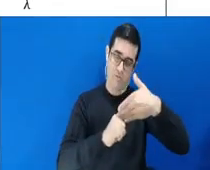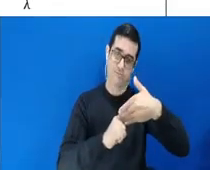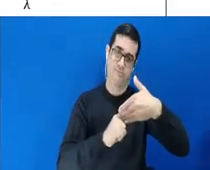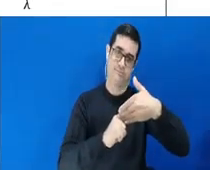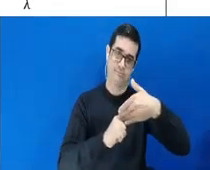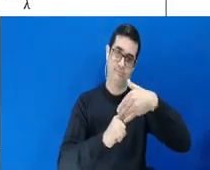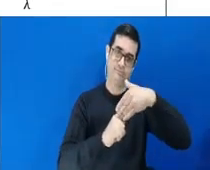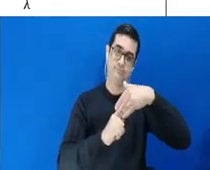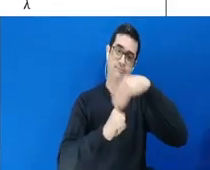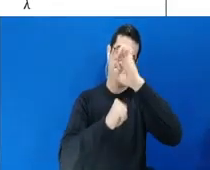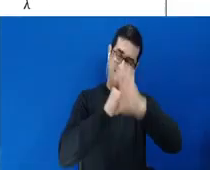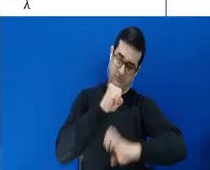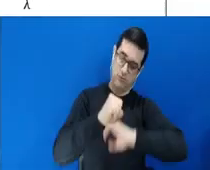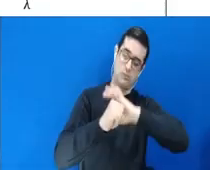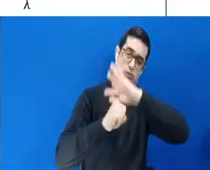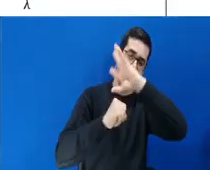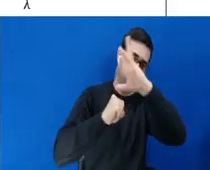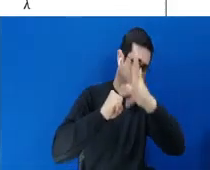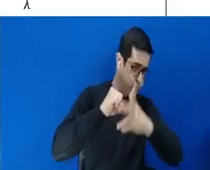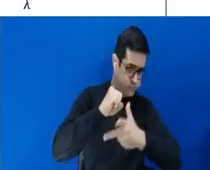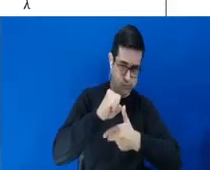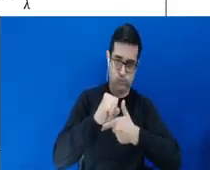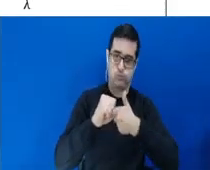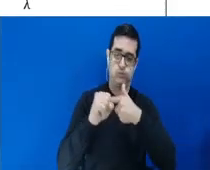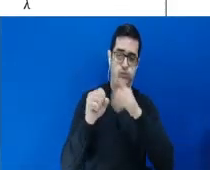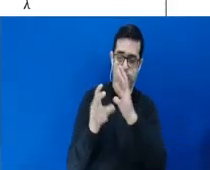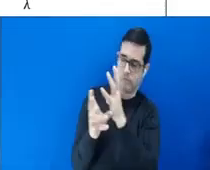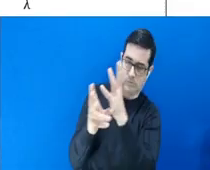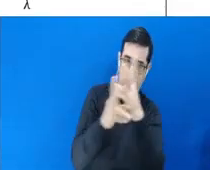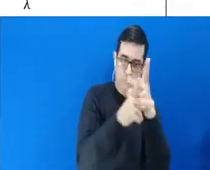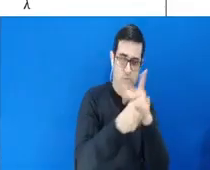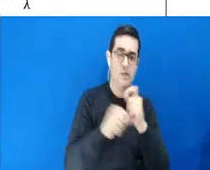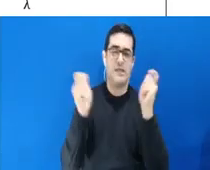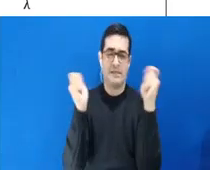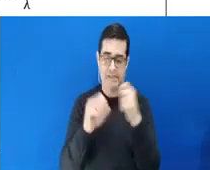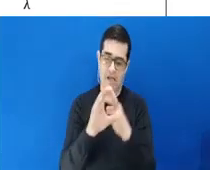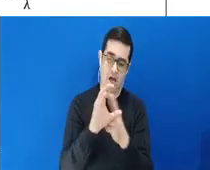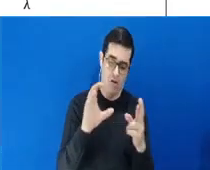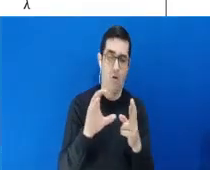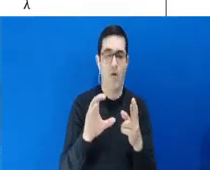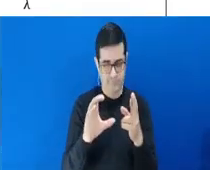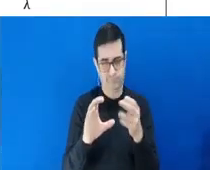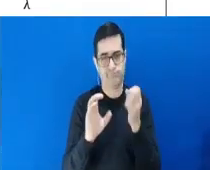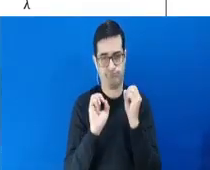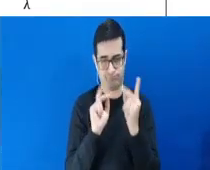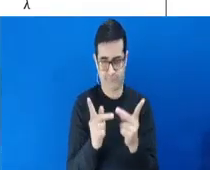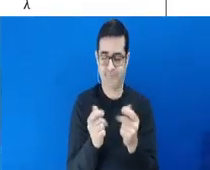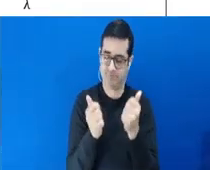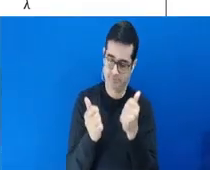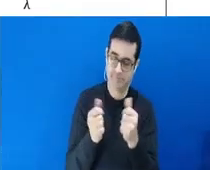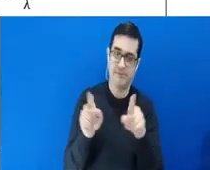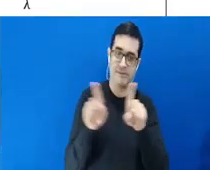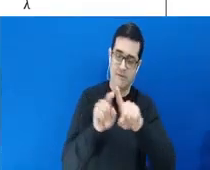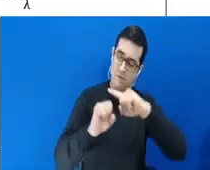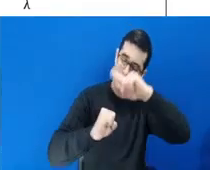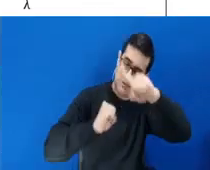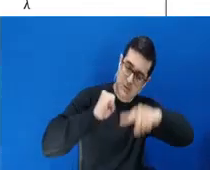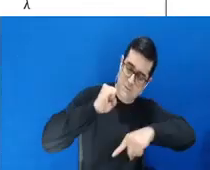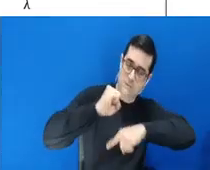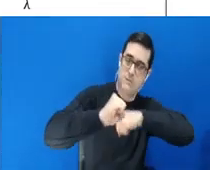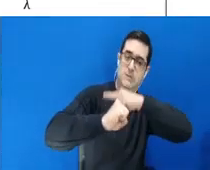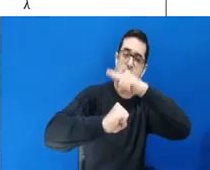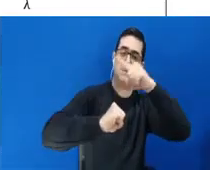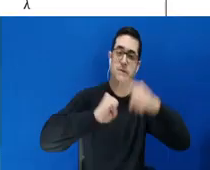consegue inclusive calcular o raio da trajetória, né, em trajetórias circulares, e aí Sommerfeld fala que já é